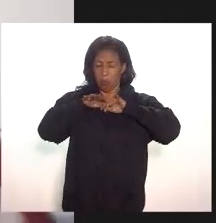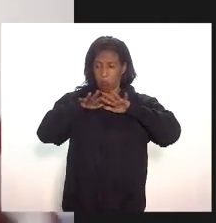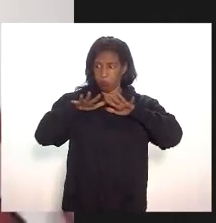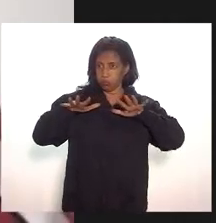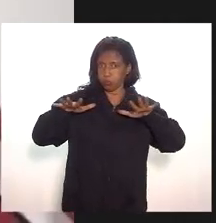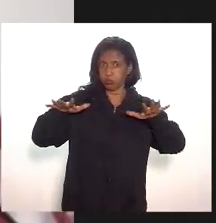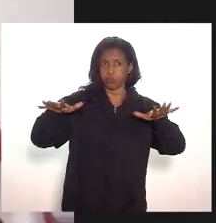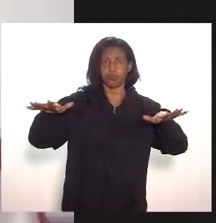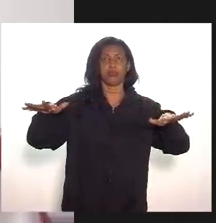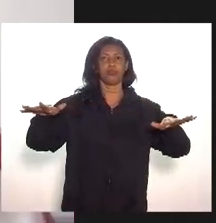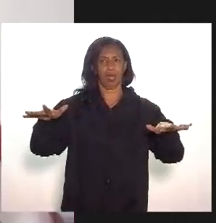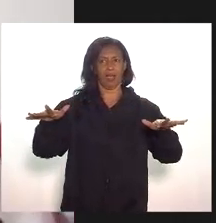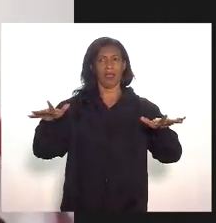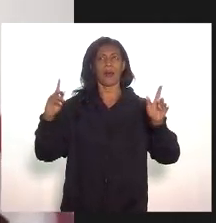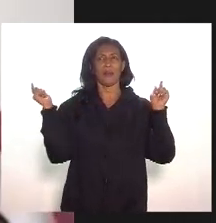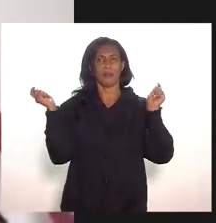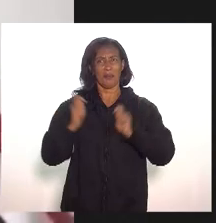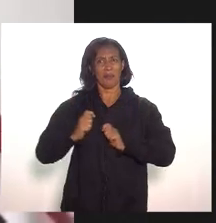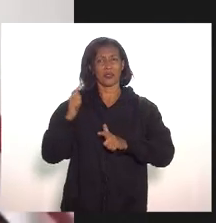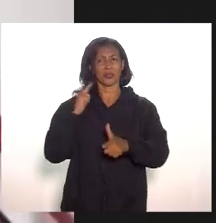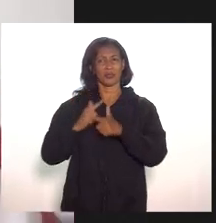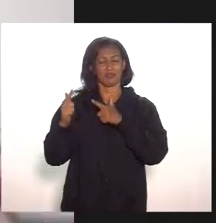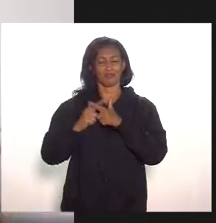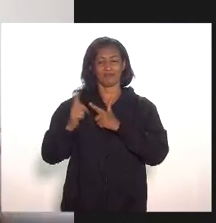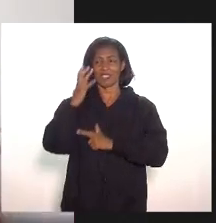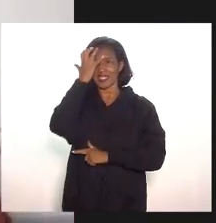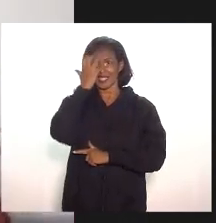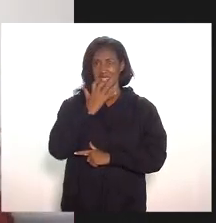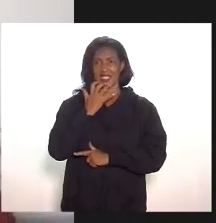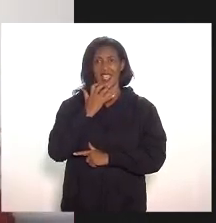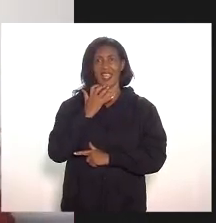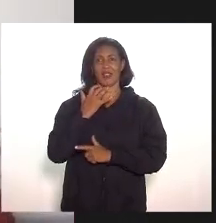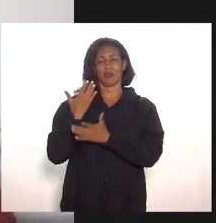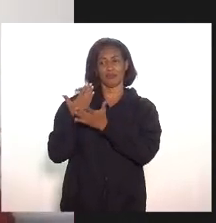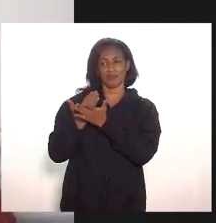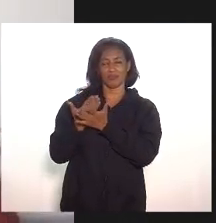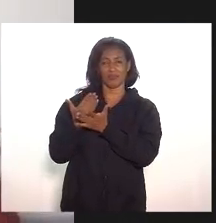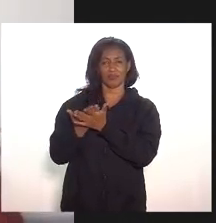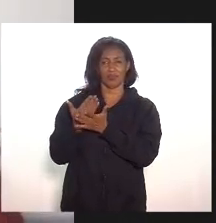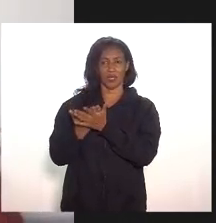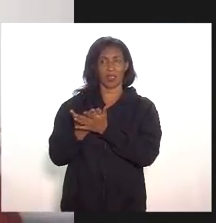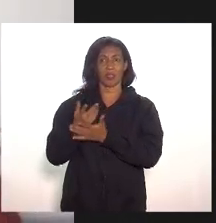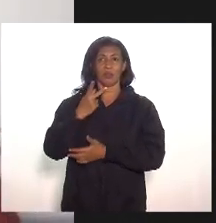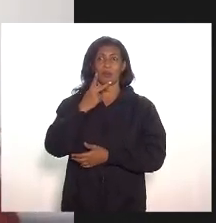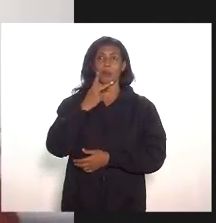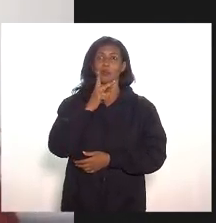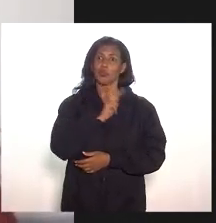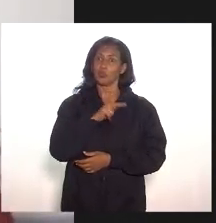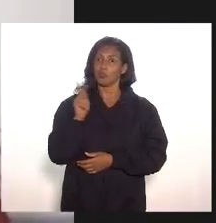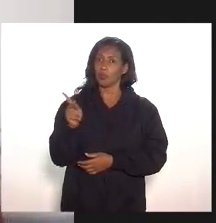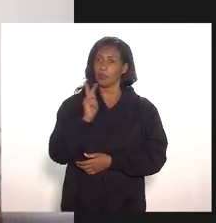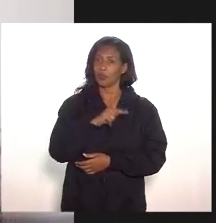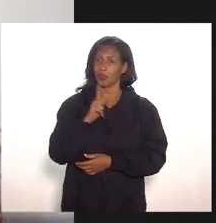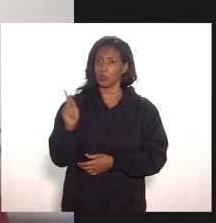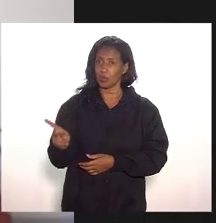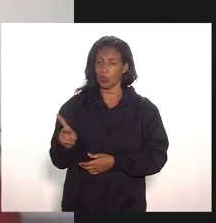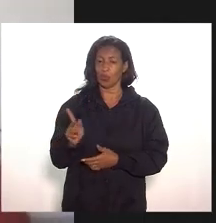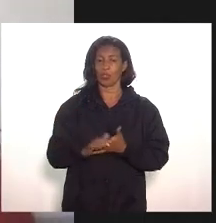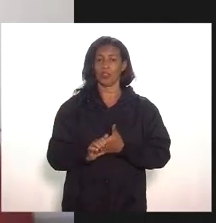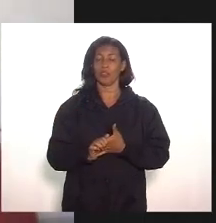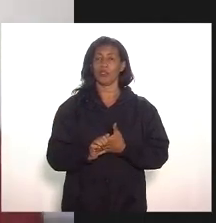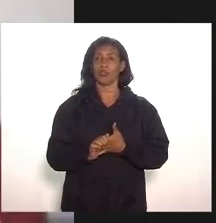uma grande situação de risco para a comunidade escolar, para os alunos, para os professores. Hoje a gente tem no